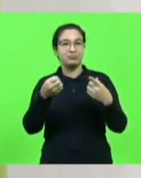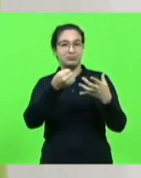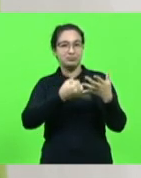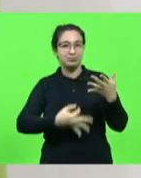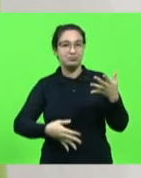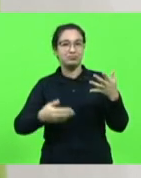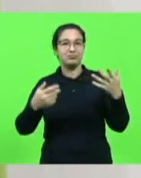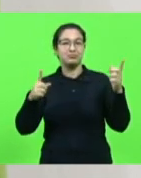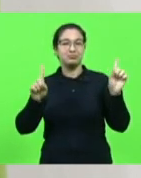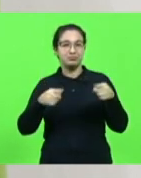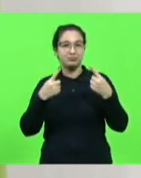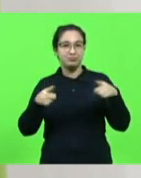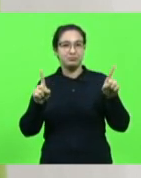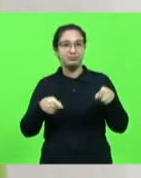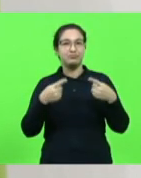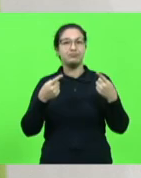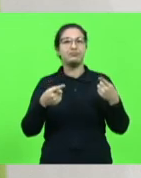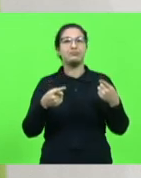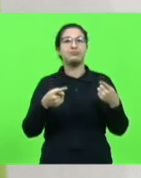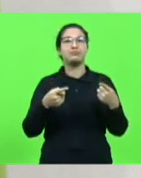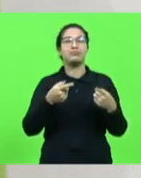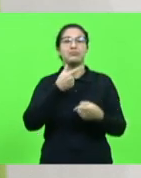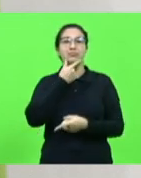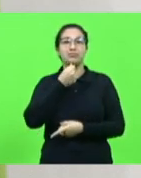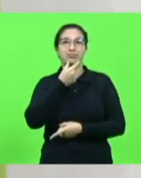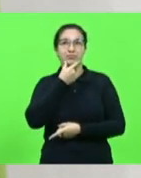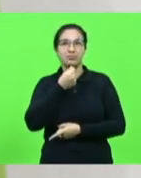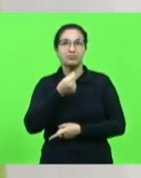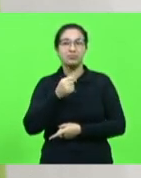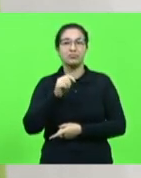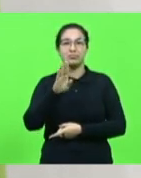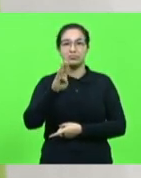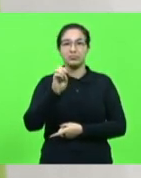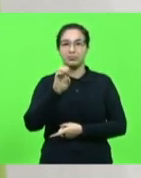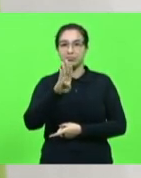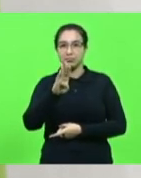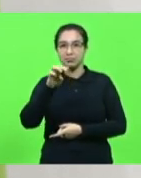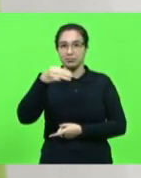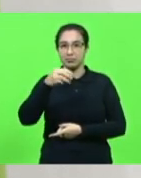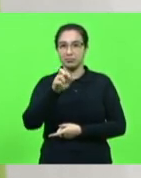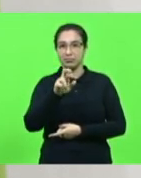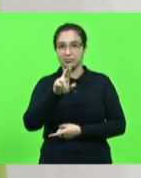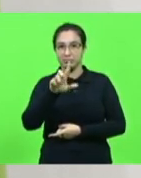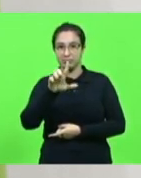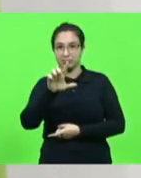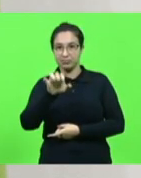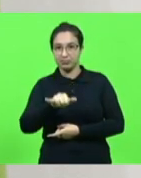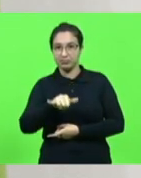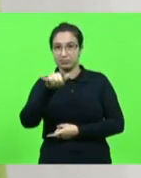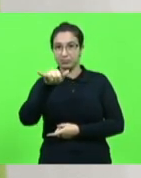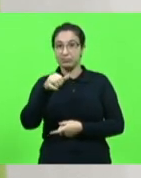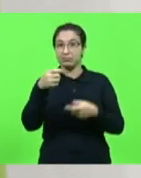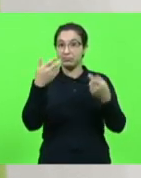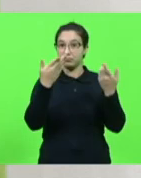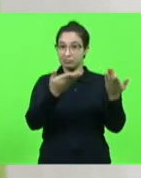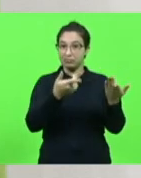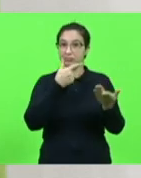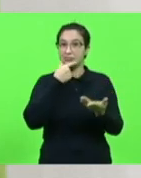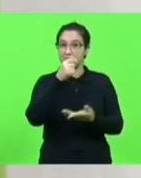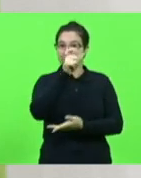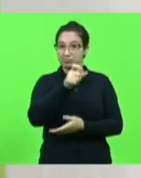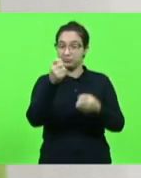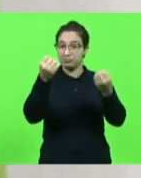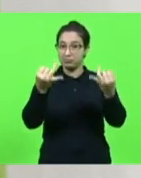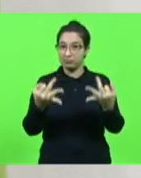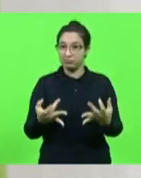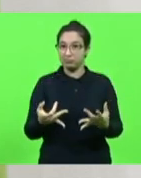criador do reggae, que é o famoso cantor jamaicano Bob Marley, não é, que nos deixou tão cedo. Ele deixou essa frase que eu acho interessante